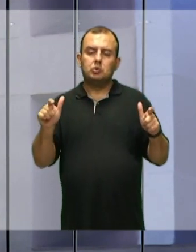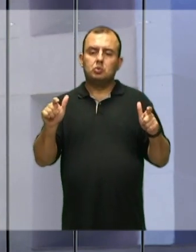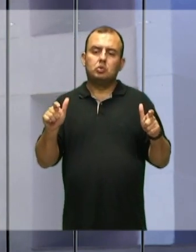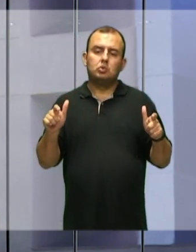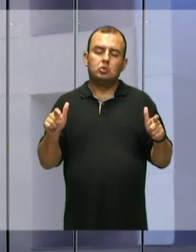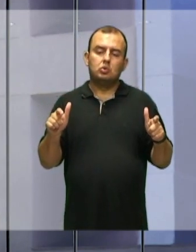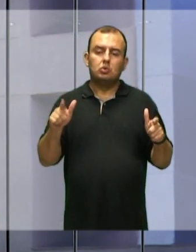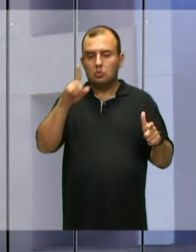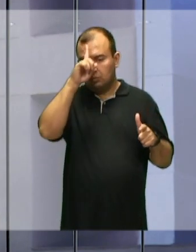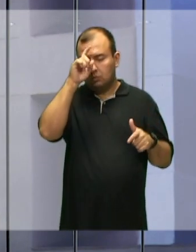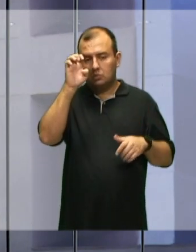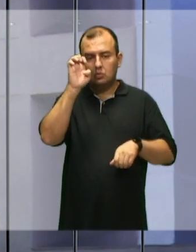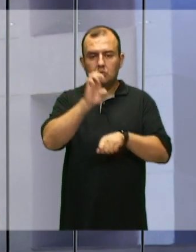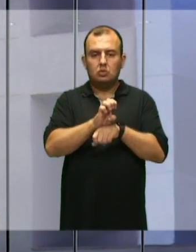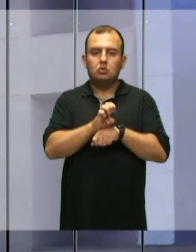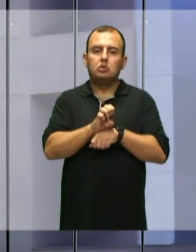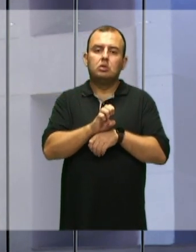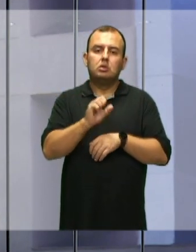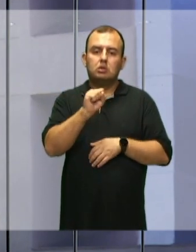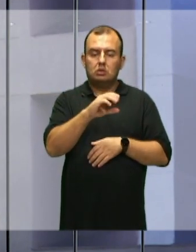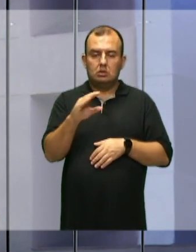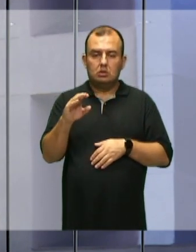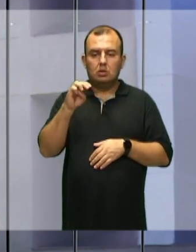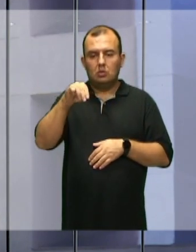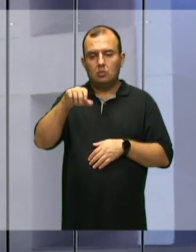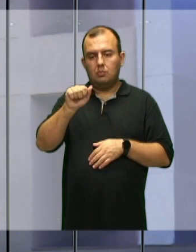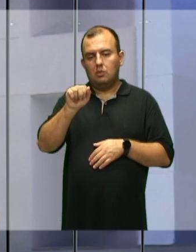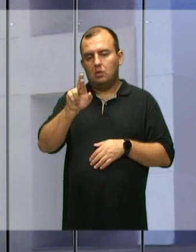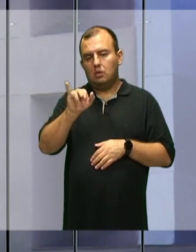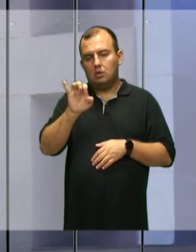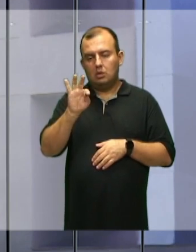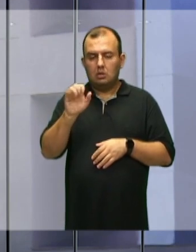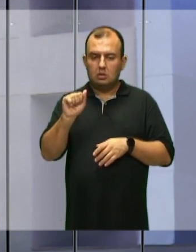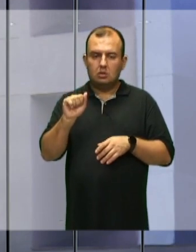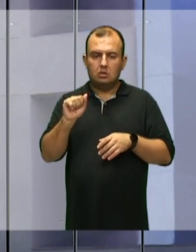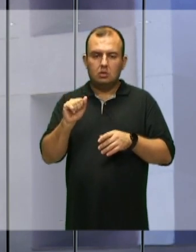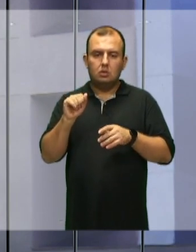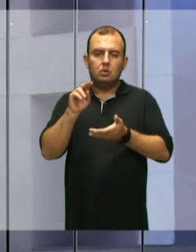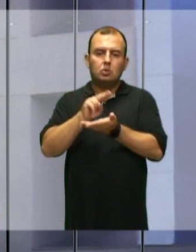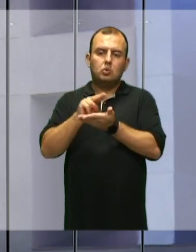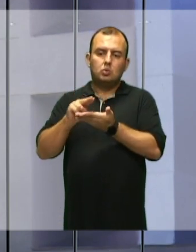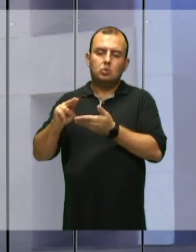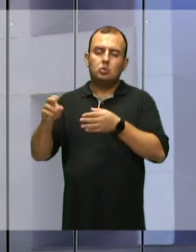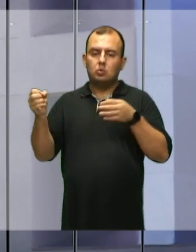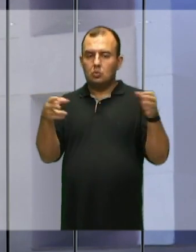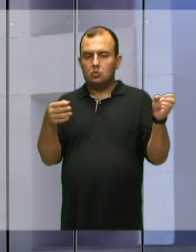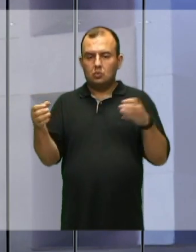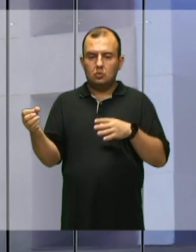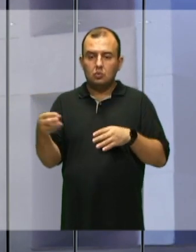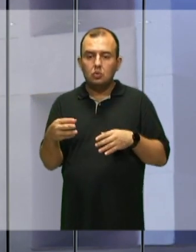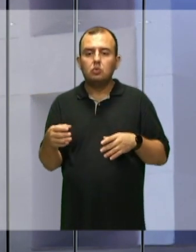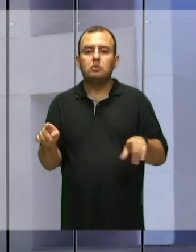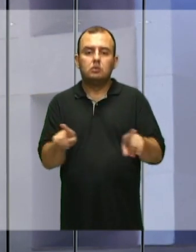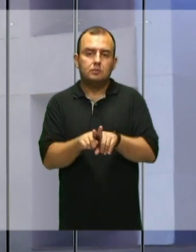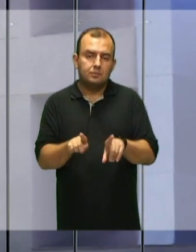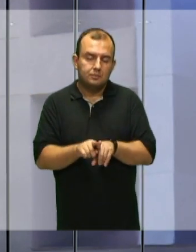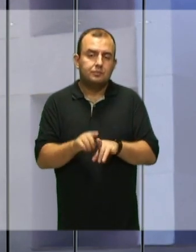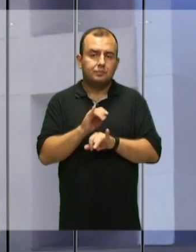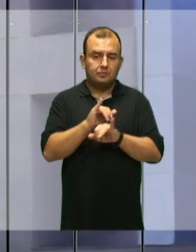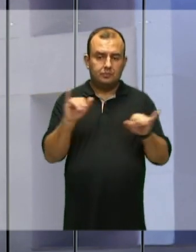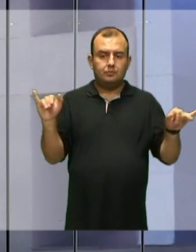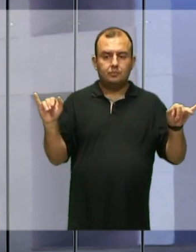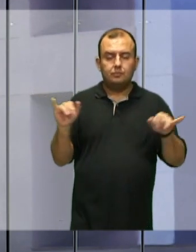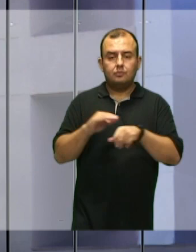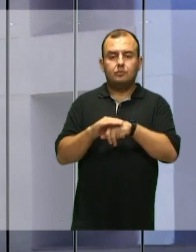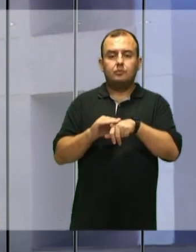Estado de Santa Catarina que é o Hospital Marieta né com os acréscimos dos leitos que foram feitos com as novas inaugurações inclusive como falei na semana passada